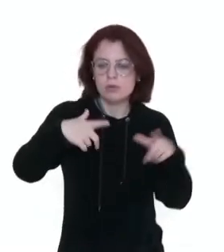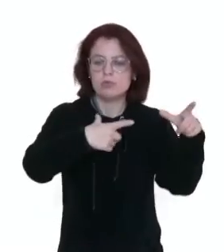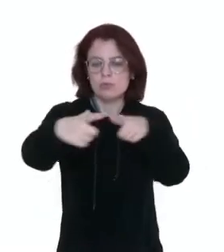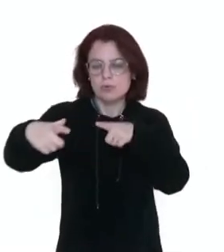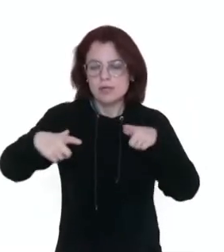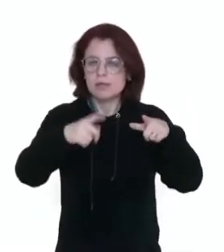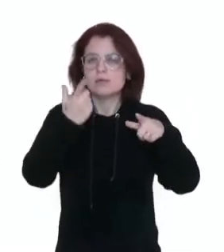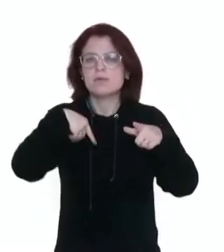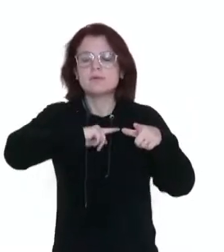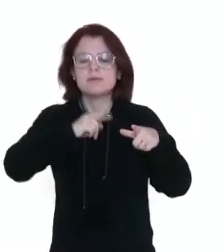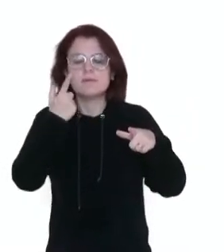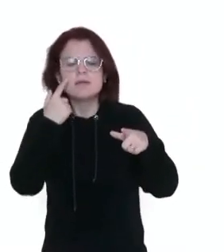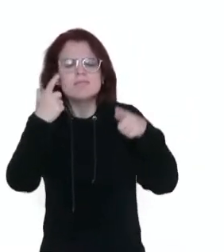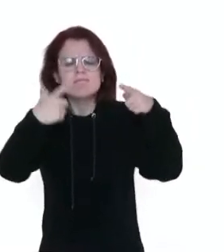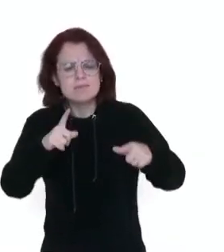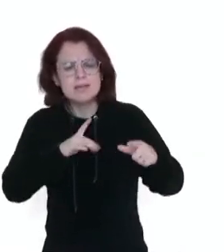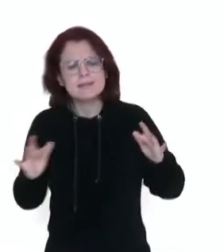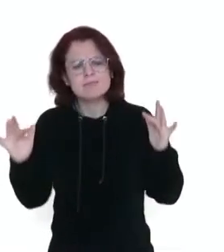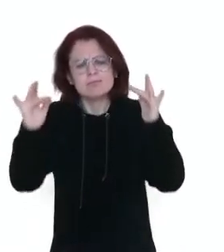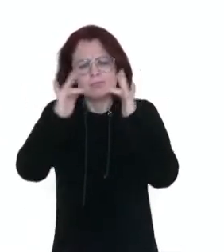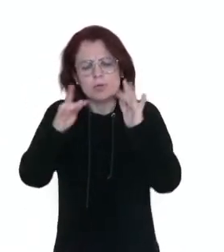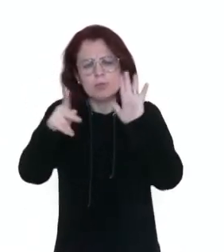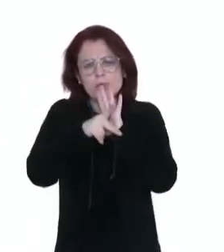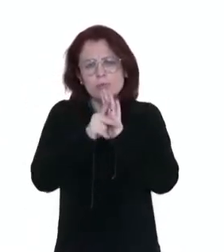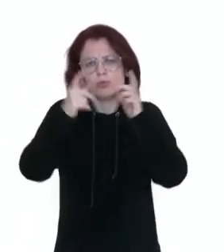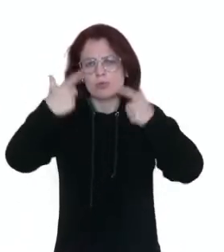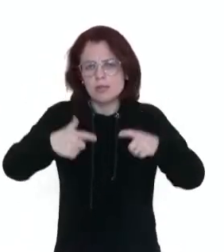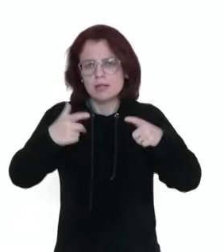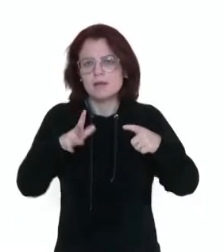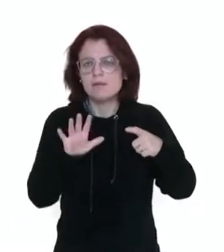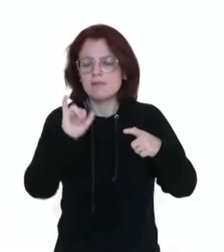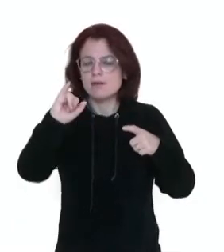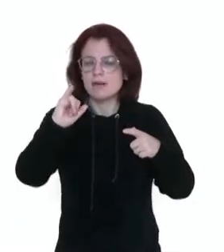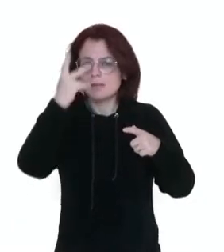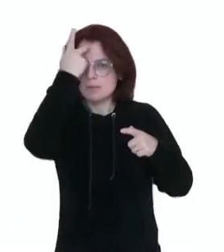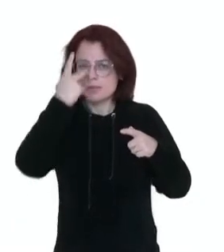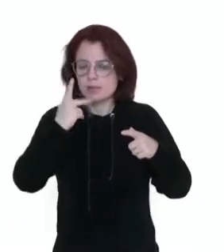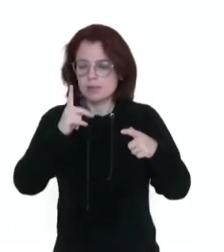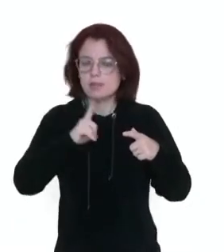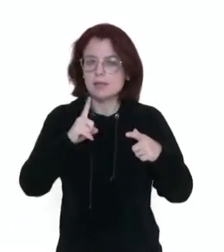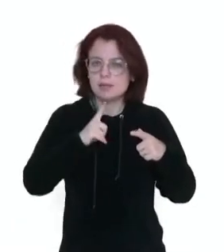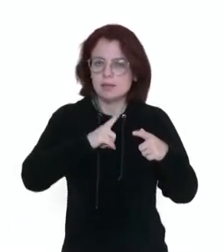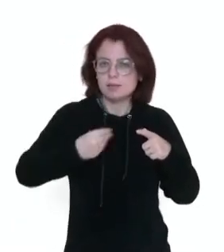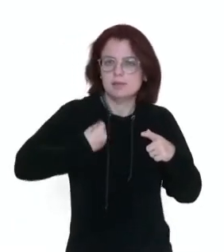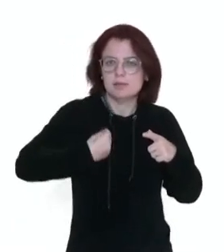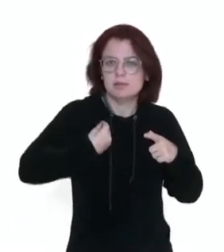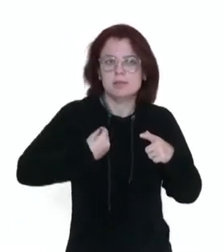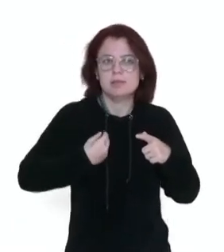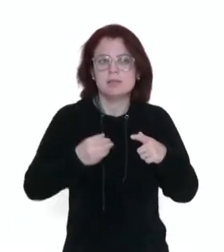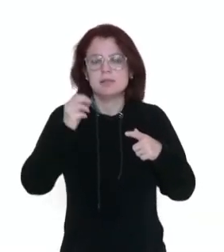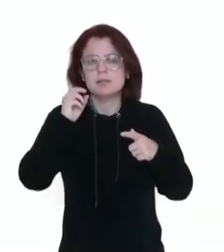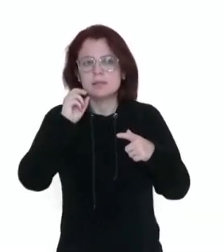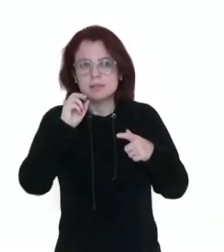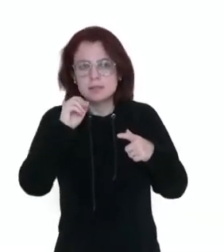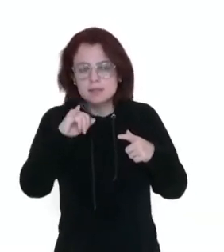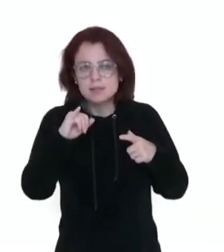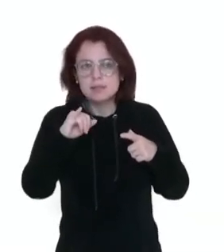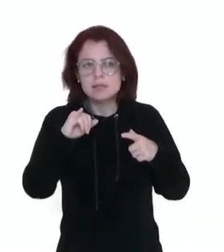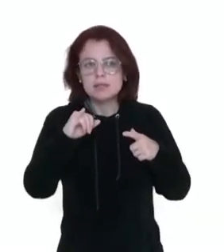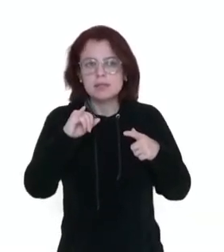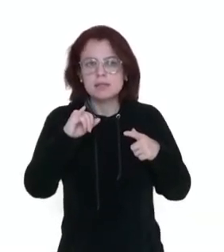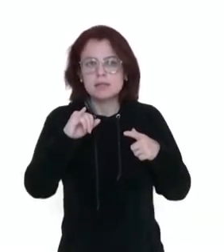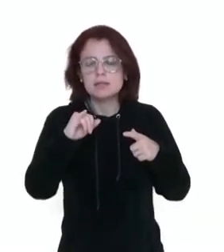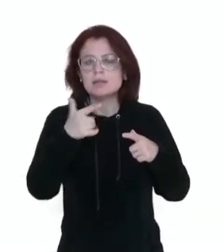se esse espaço está de acordo com o lugar no qual os personagens poderiam estar caso não fosse